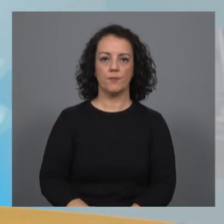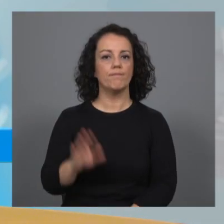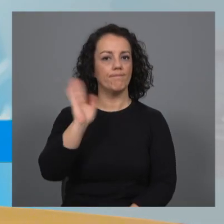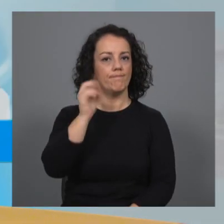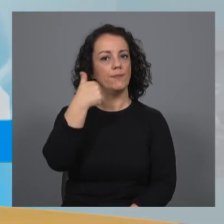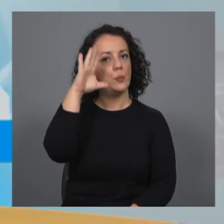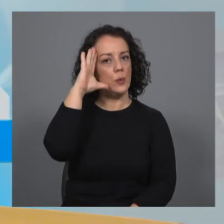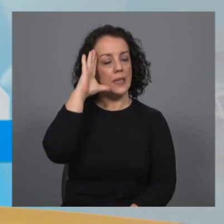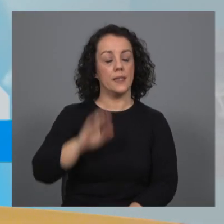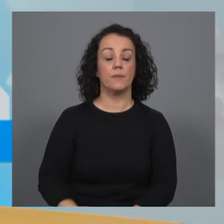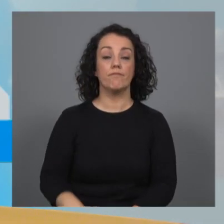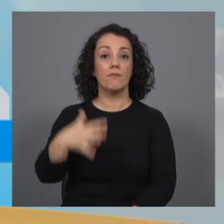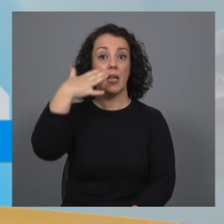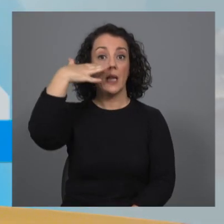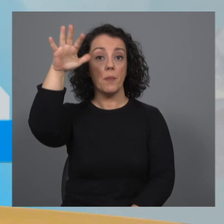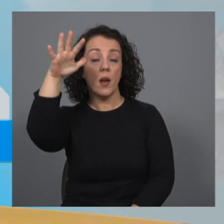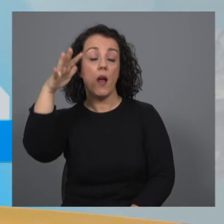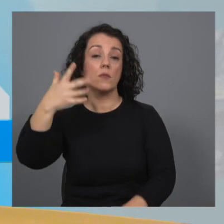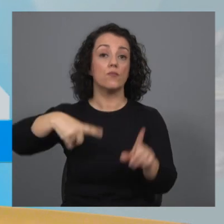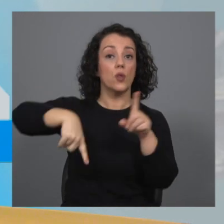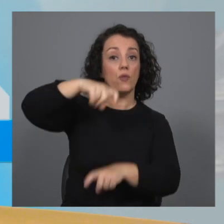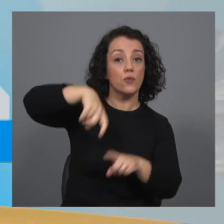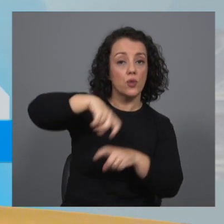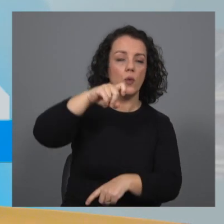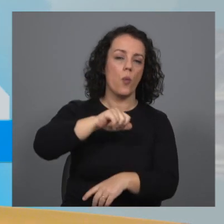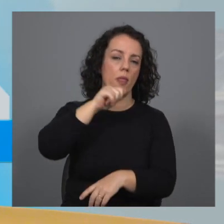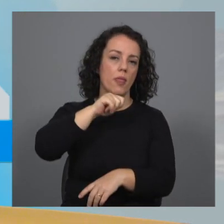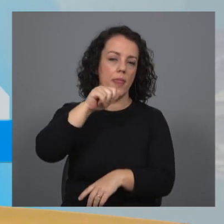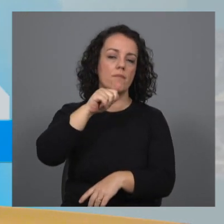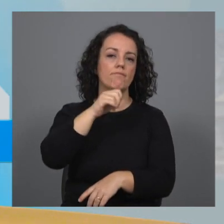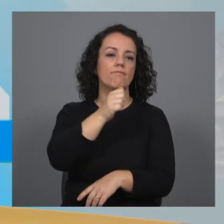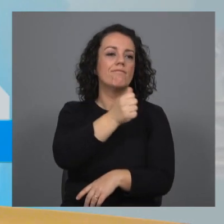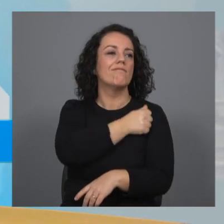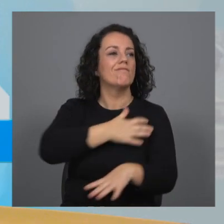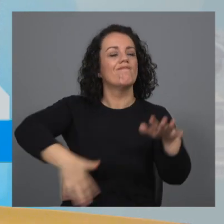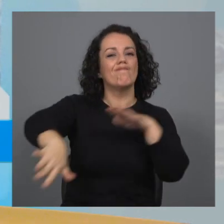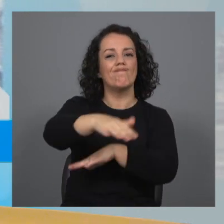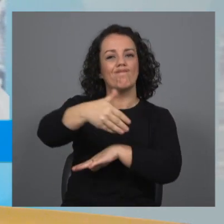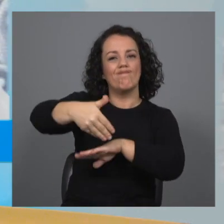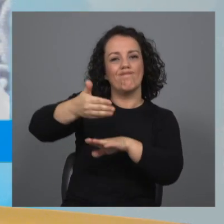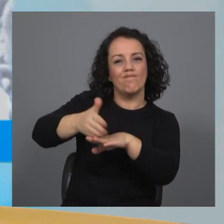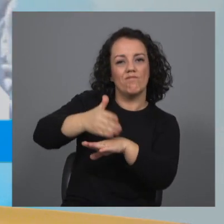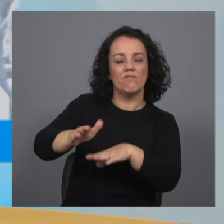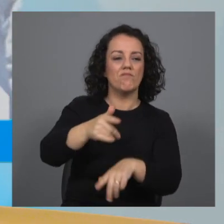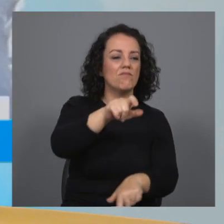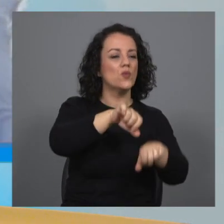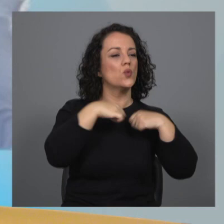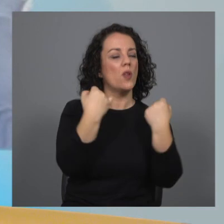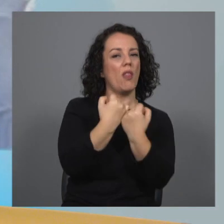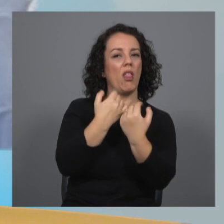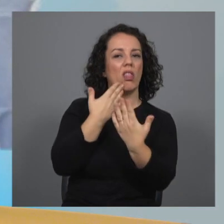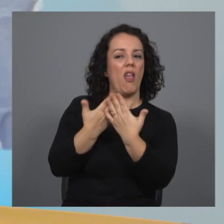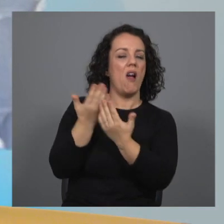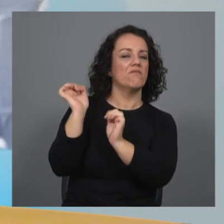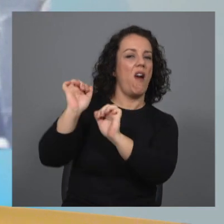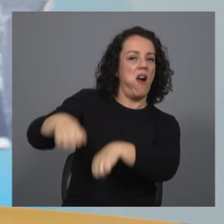Olá, muito boa tarde. Imigrantes e refugiados vivem com frequência à margem, são vítimas da indiferença das sociedades onde procuram